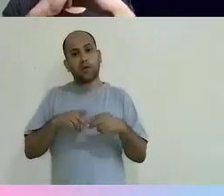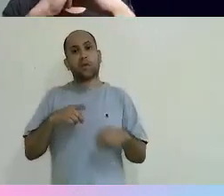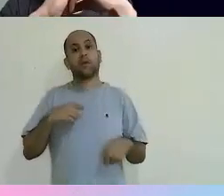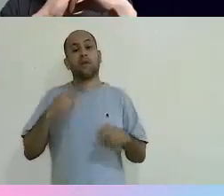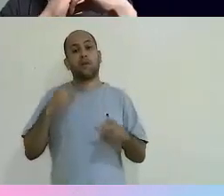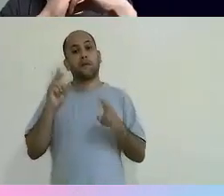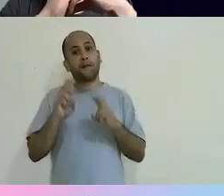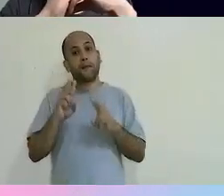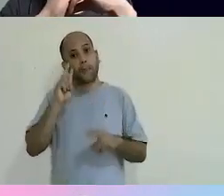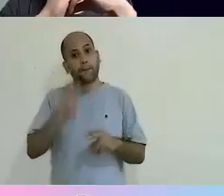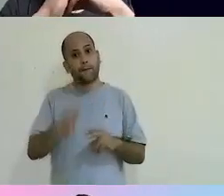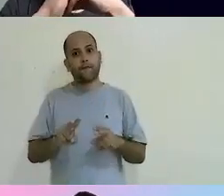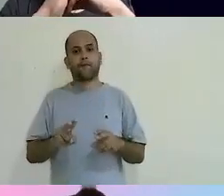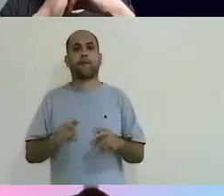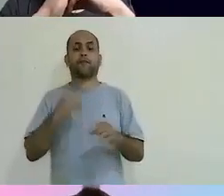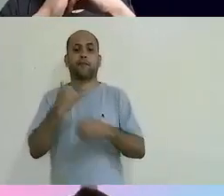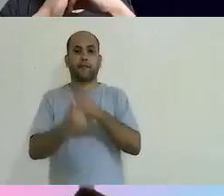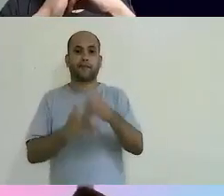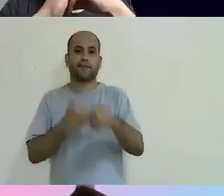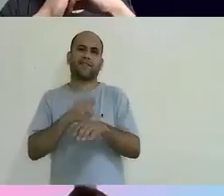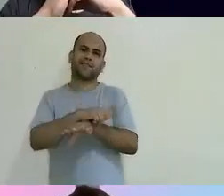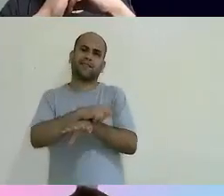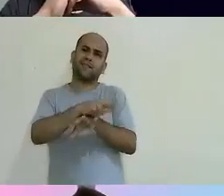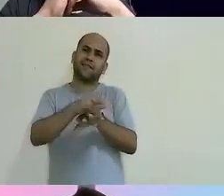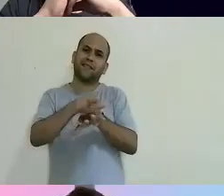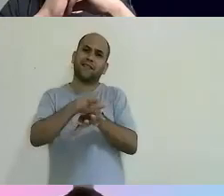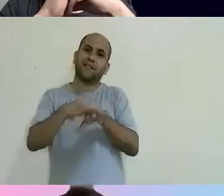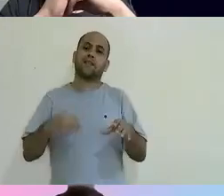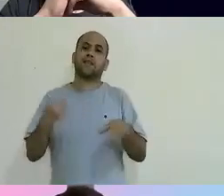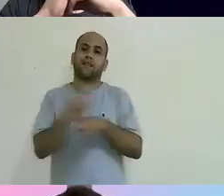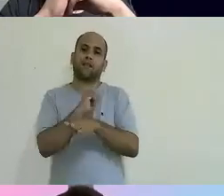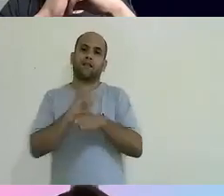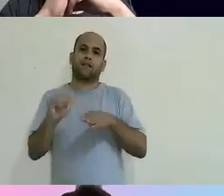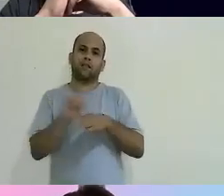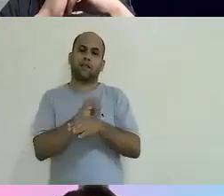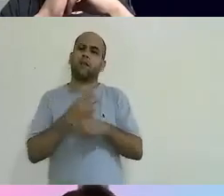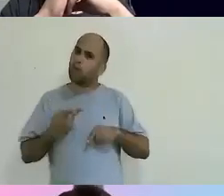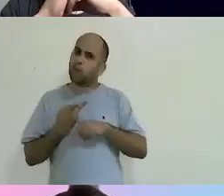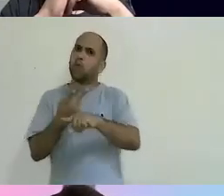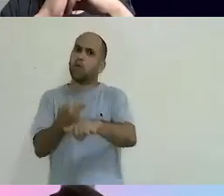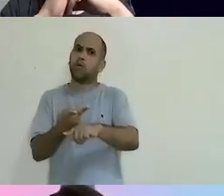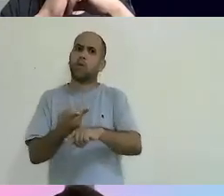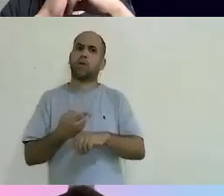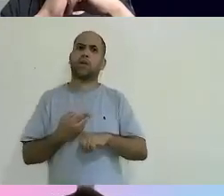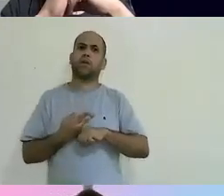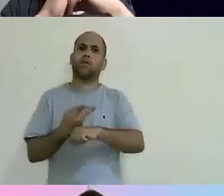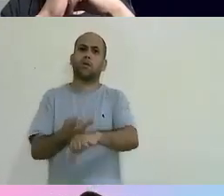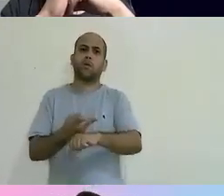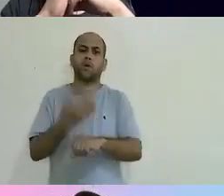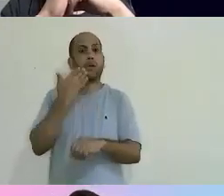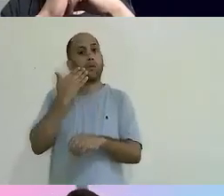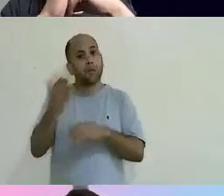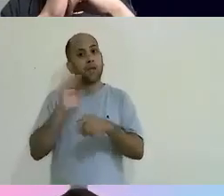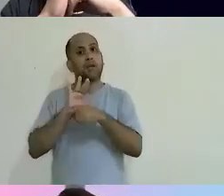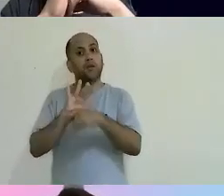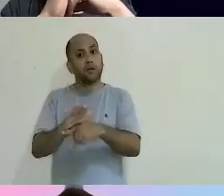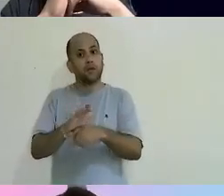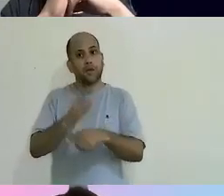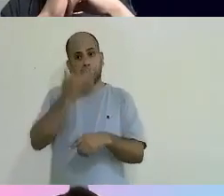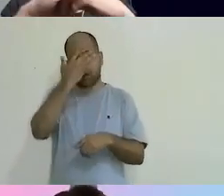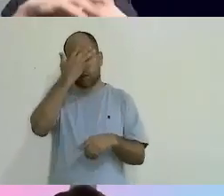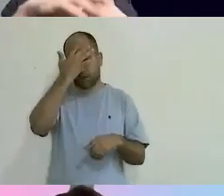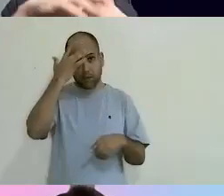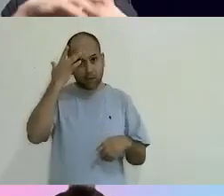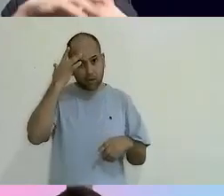tem inúmeras possibilidades. É isso que o Lucas falou, né? Vai atrás, pede ajuda, pede para alguém ser teu mentor.